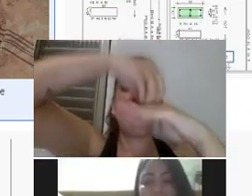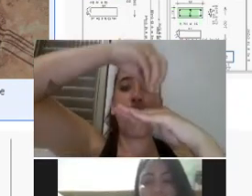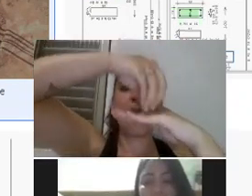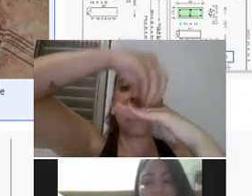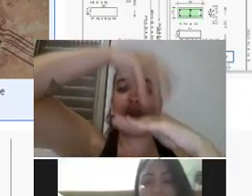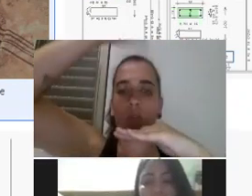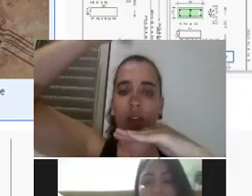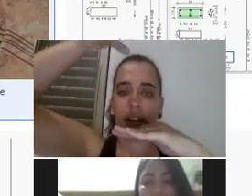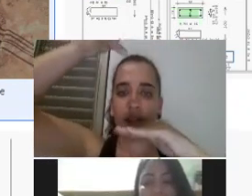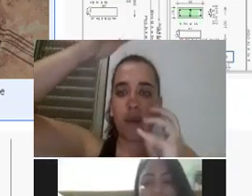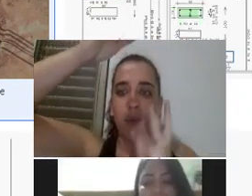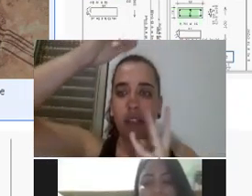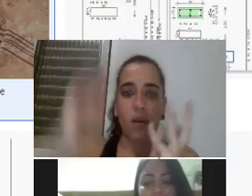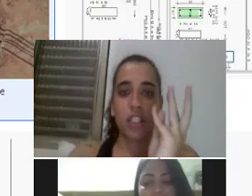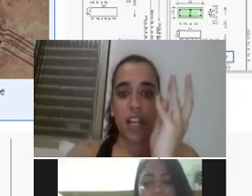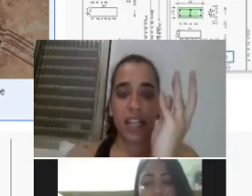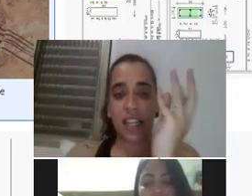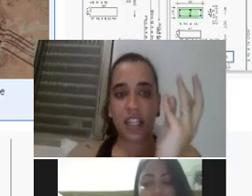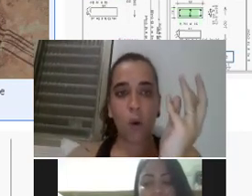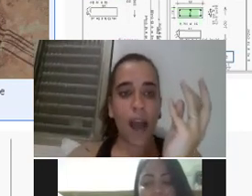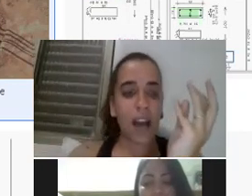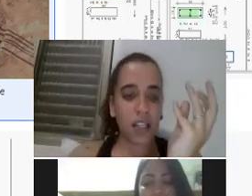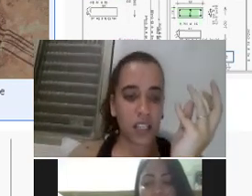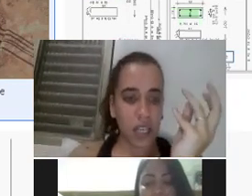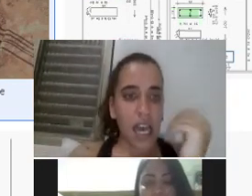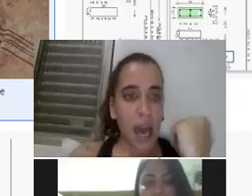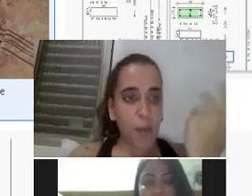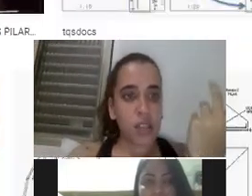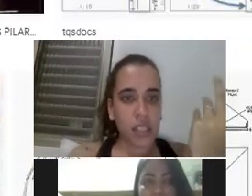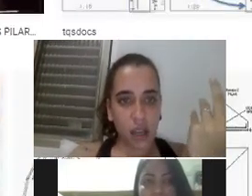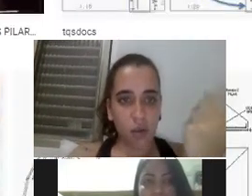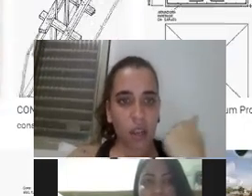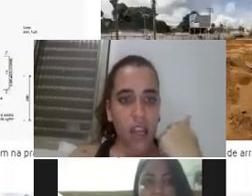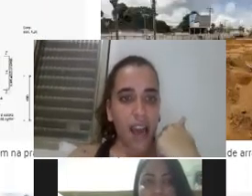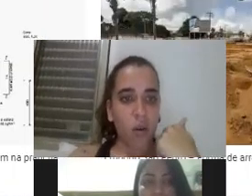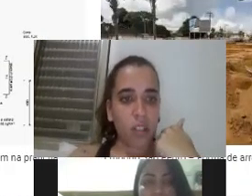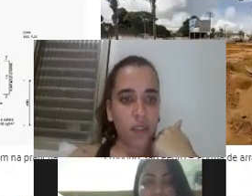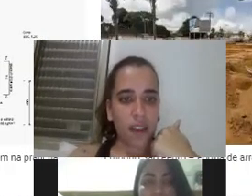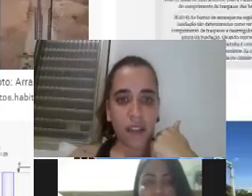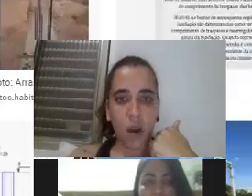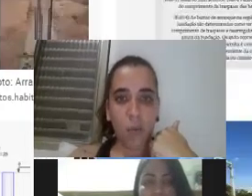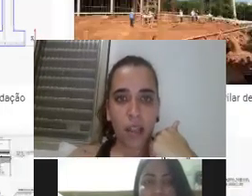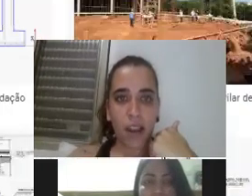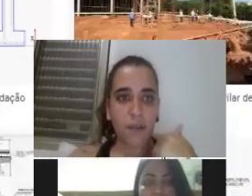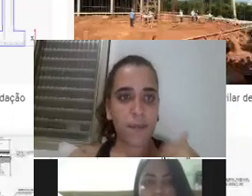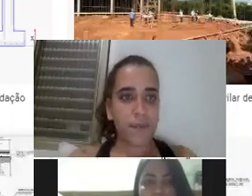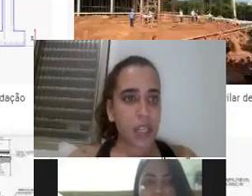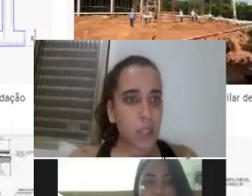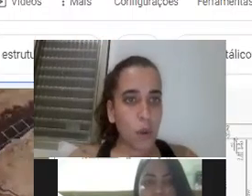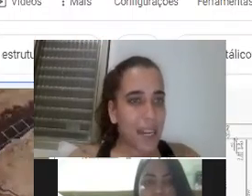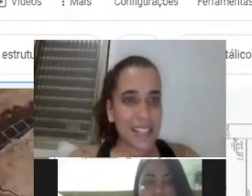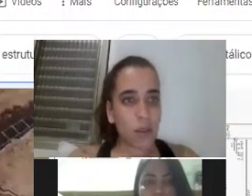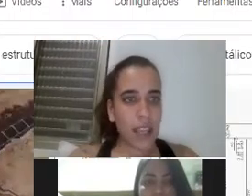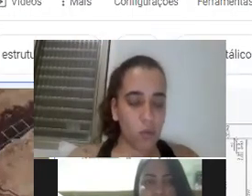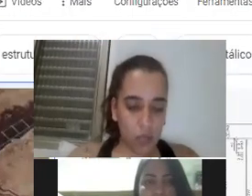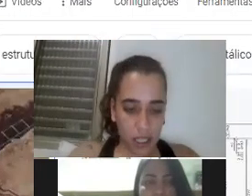como que você vai pôr o pilar no concreto depois? Então, a gente já tem que deixar o arranque, a posição aonde que vai ficar o pilar. E